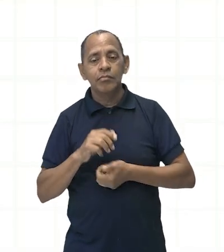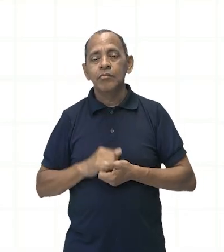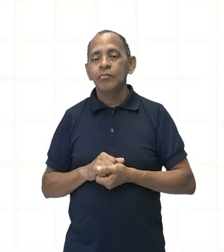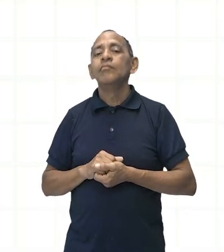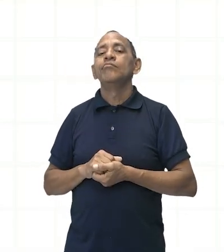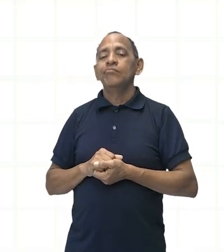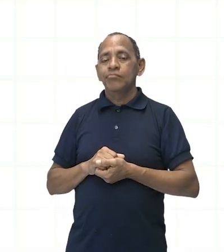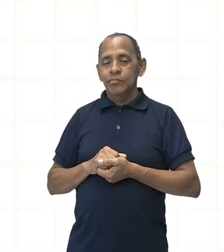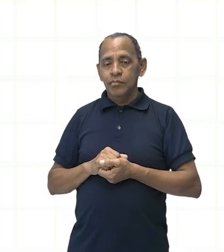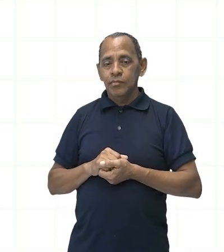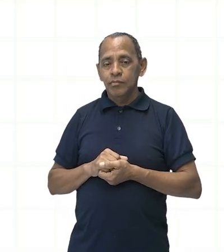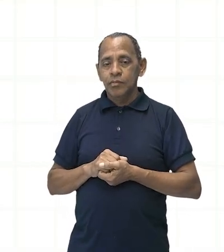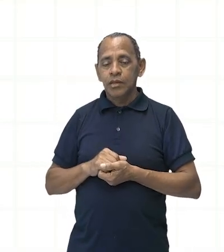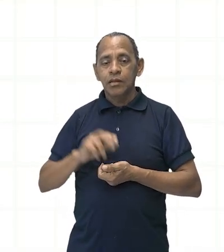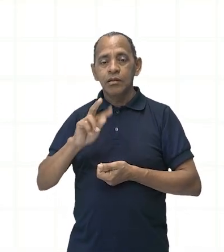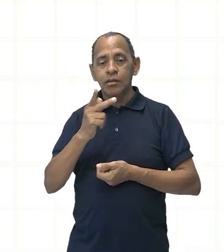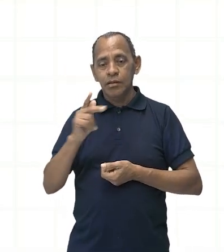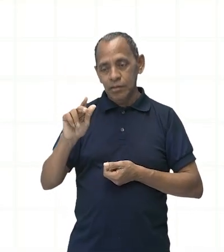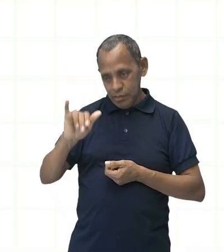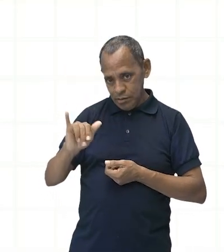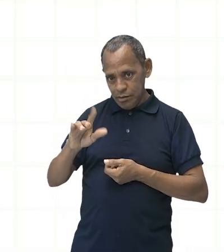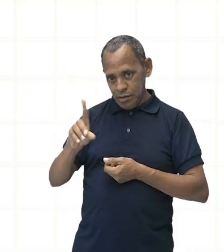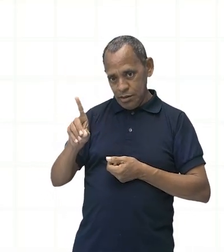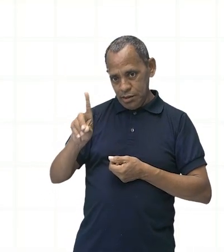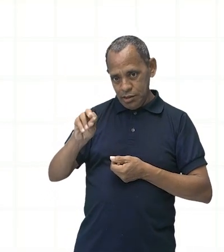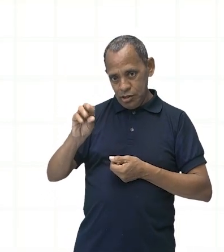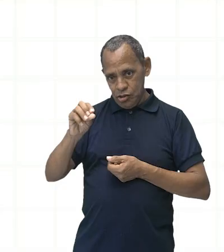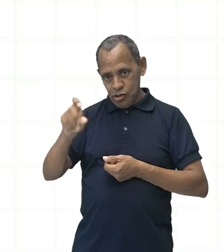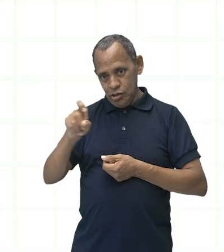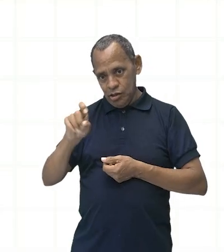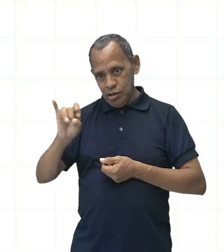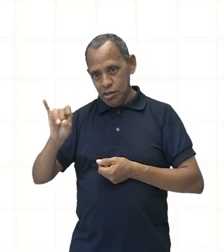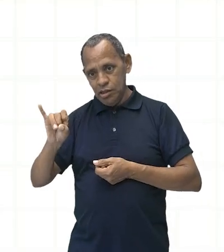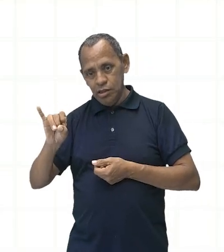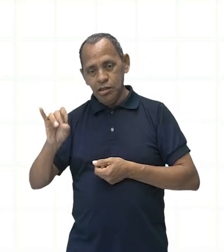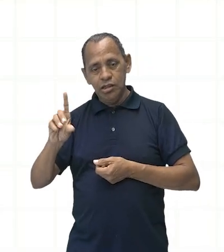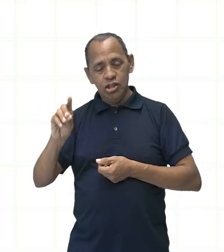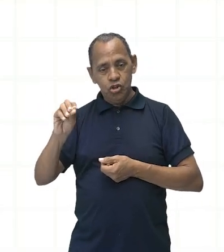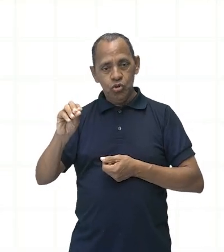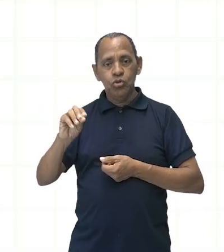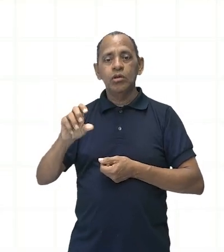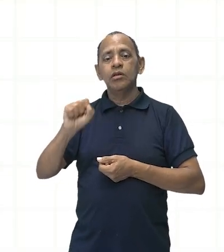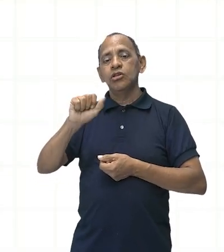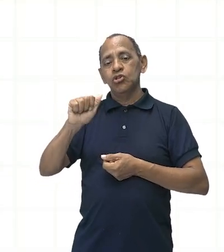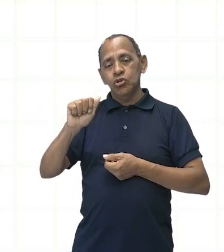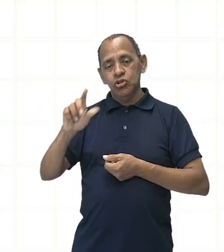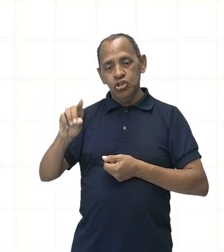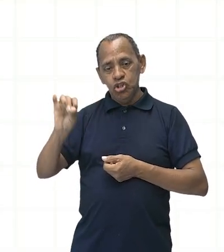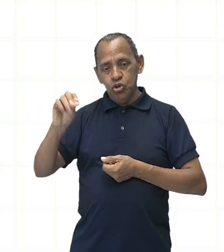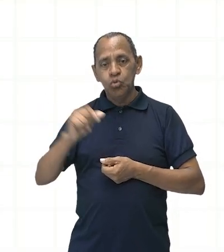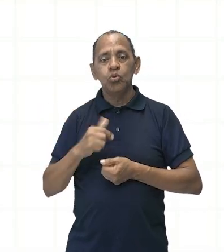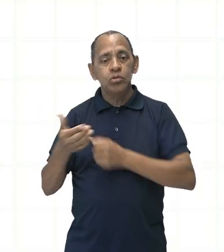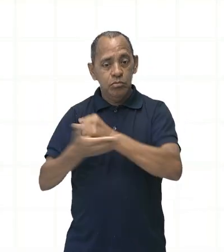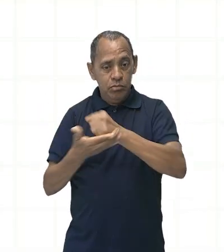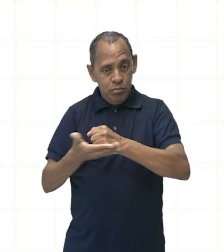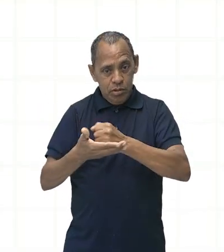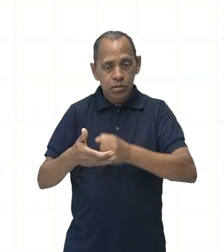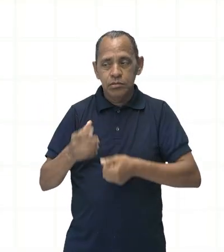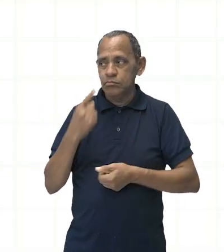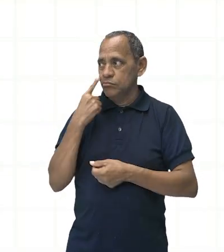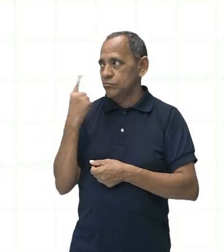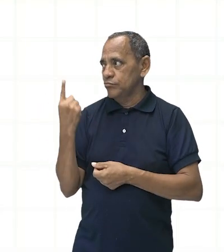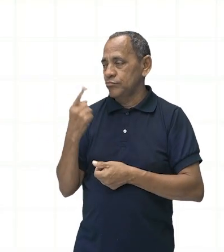de sódio. Então, toda vez que a gente tem um OH no final, se trata de uma base que a gente chama de